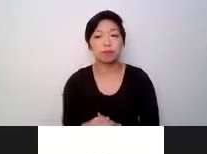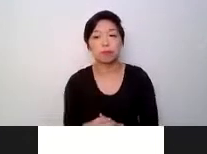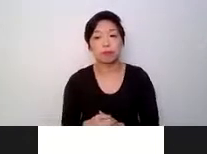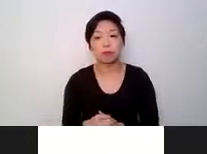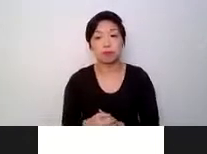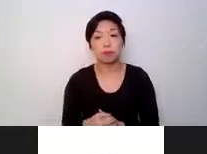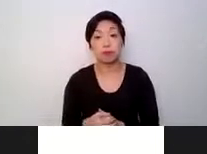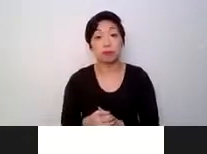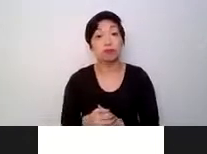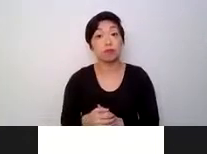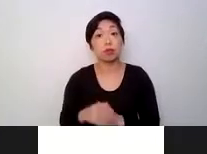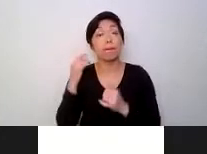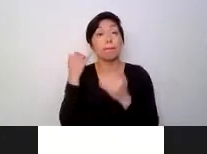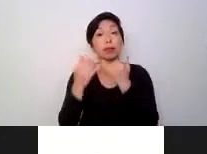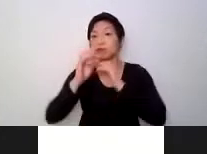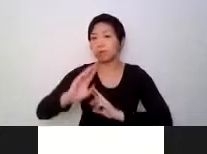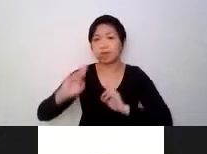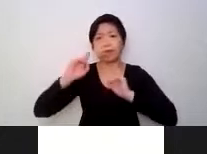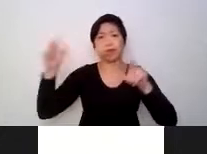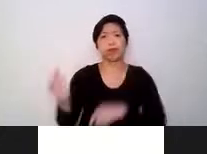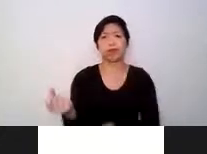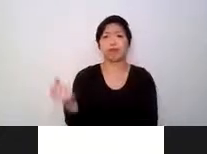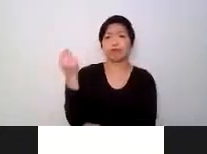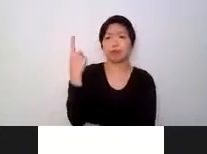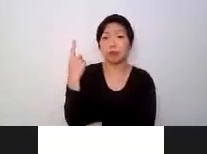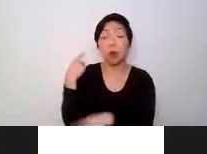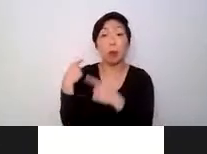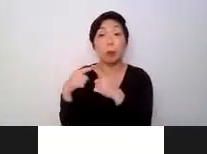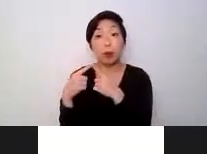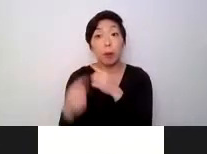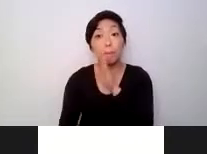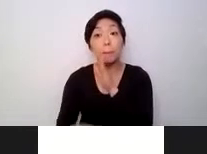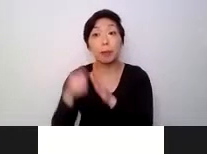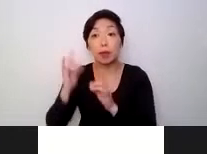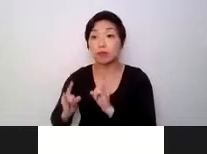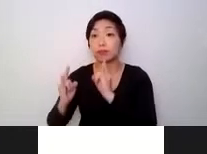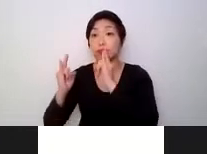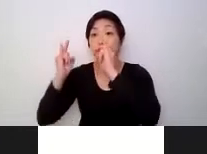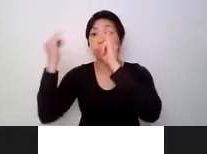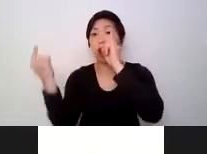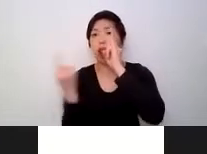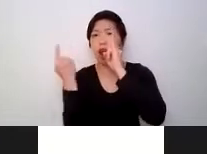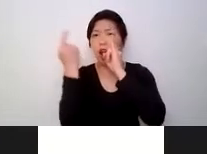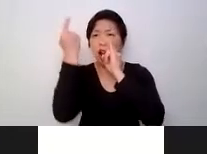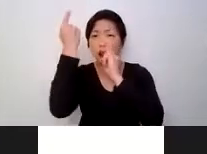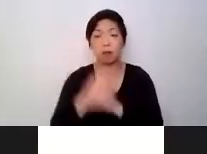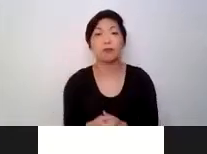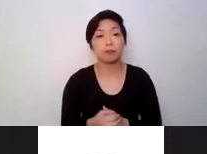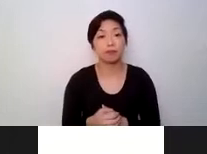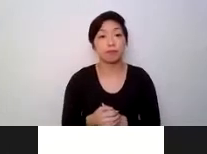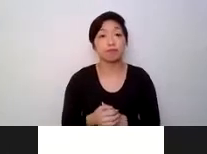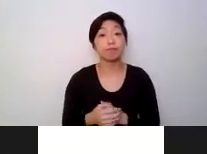edifício que distoa do entorno, no sentido de ser um dos primeiros edifícios verticais, né. E aí aqui eu coloquei para